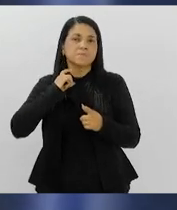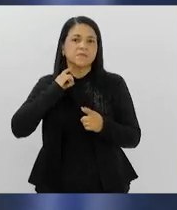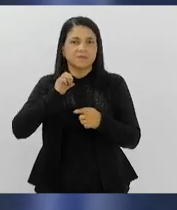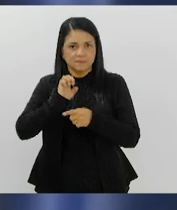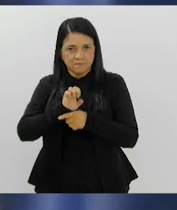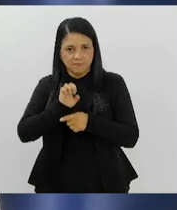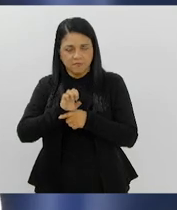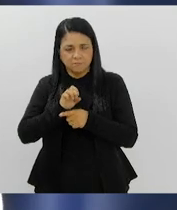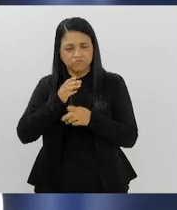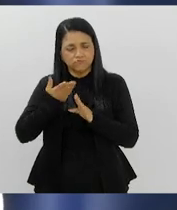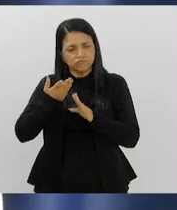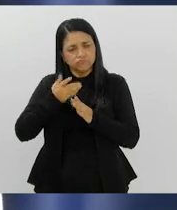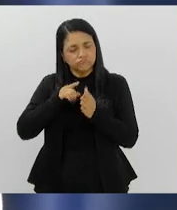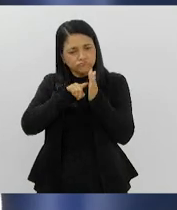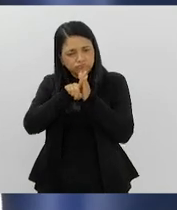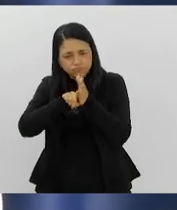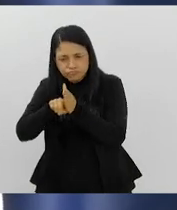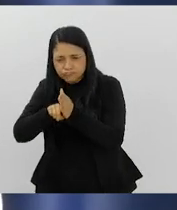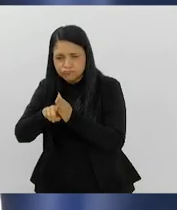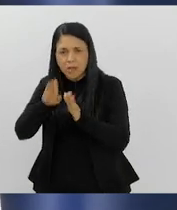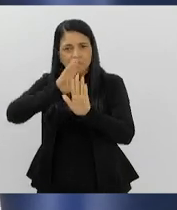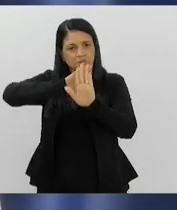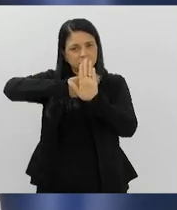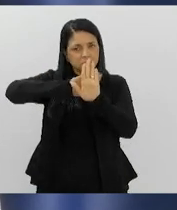que estava por trás da ideologia do perpetrador,